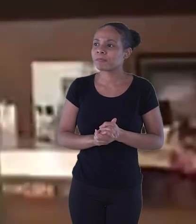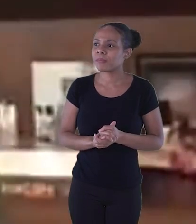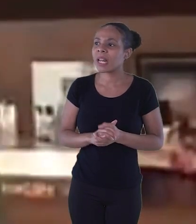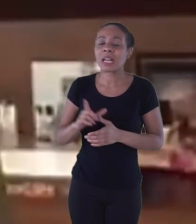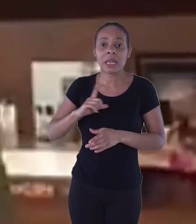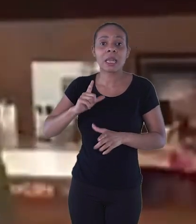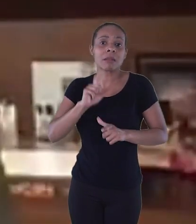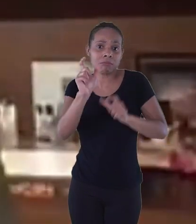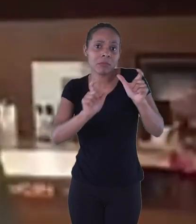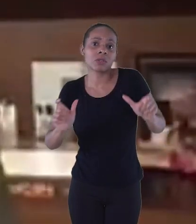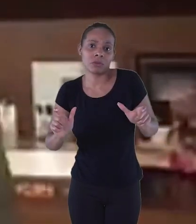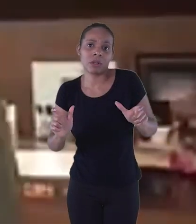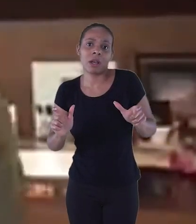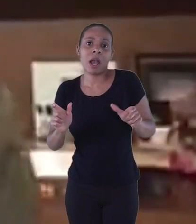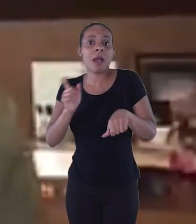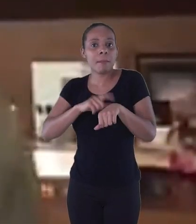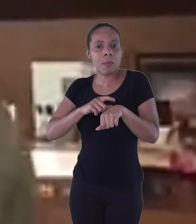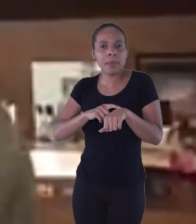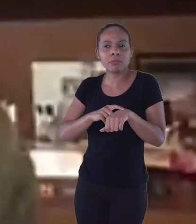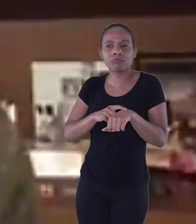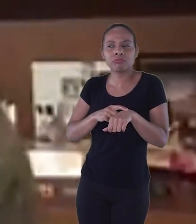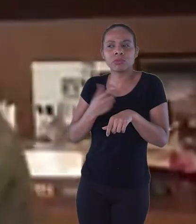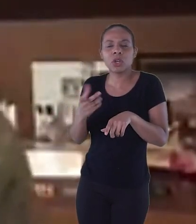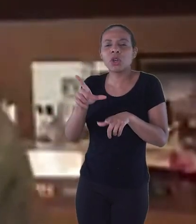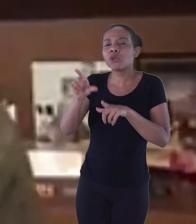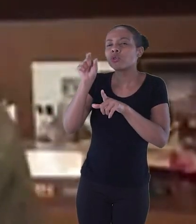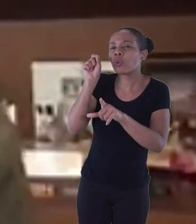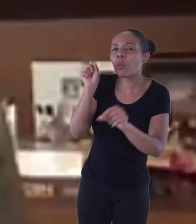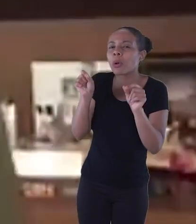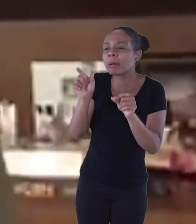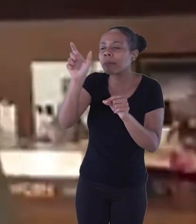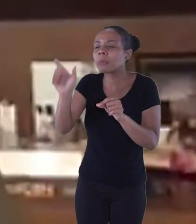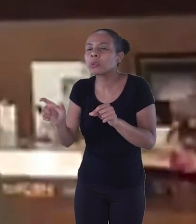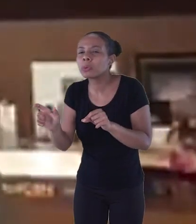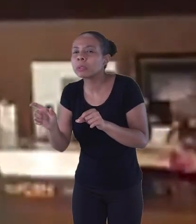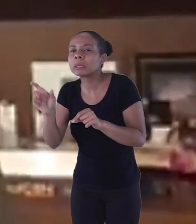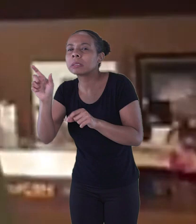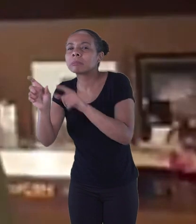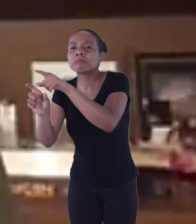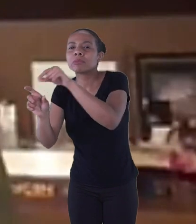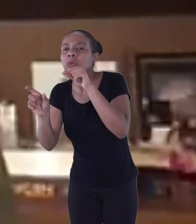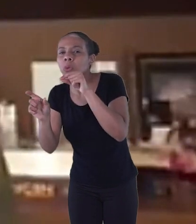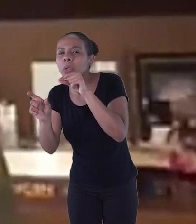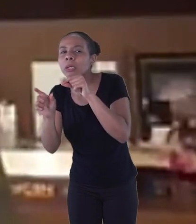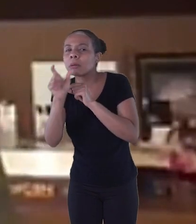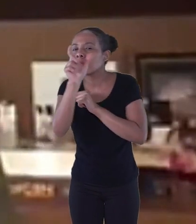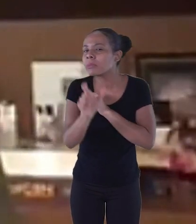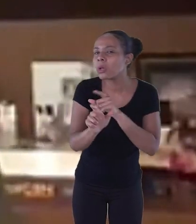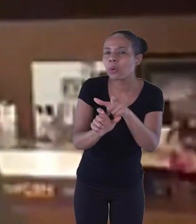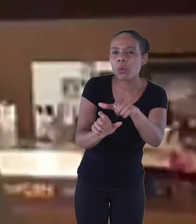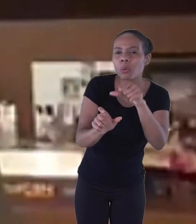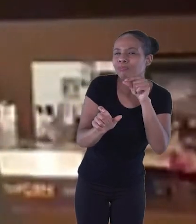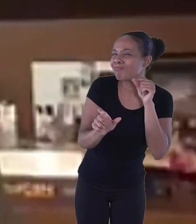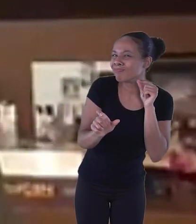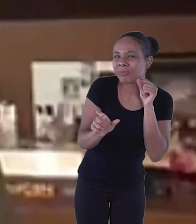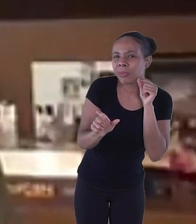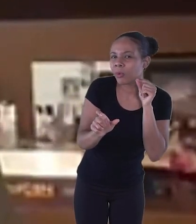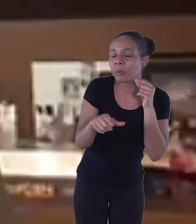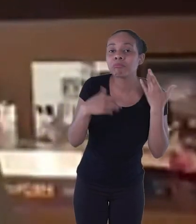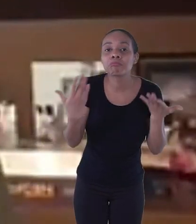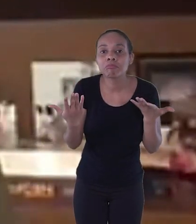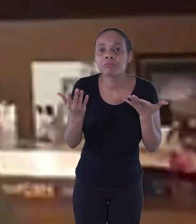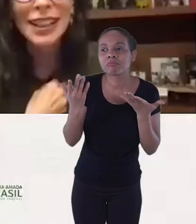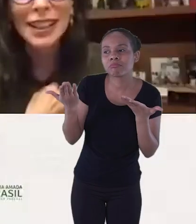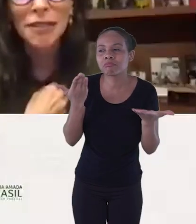quando houve a repescagem, Nina Rodrigues caiu. Ocorre que... Aí você vê como a sua pergunta é boa,